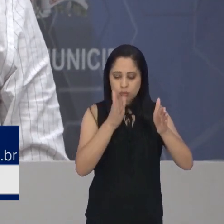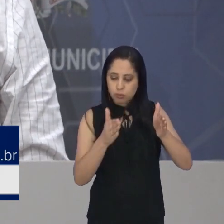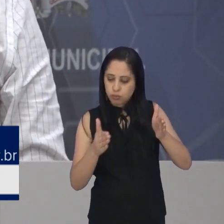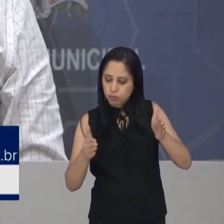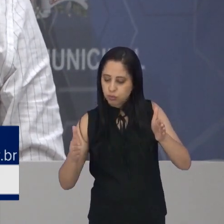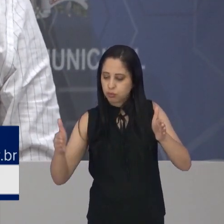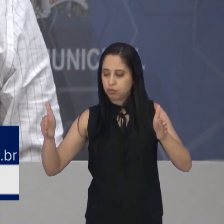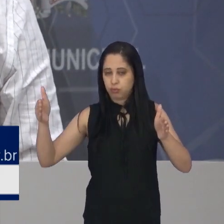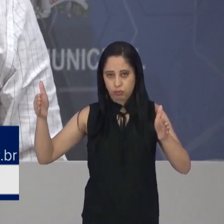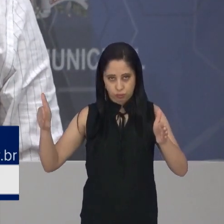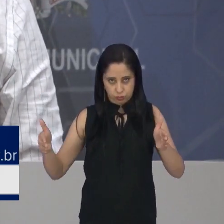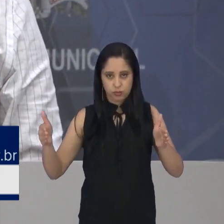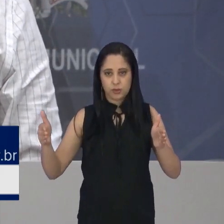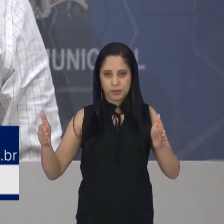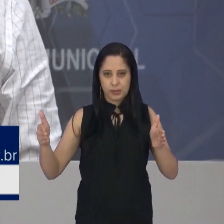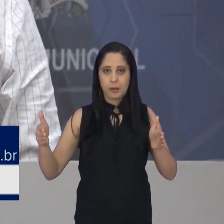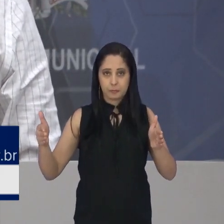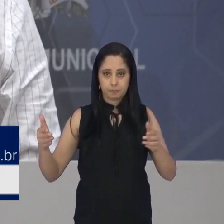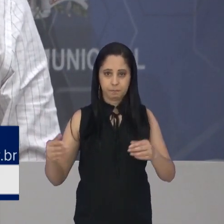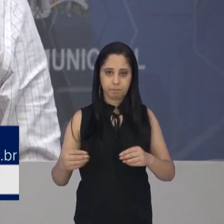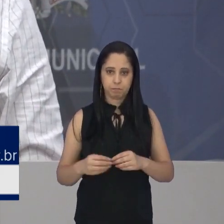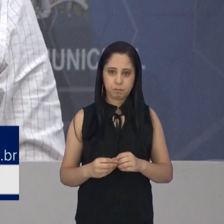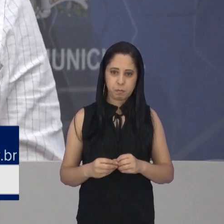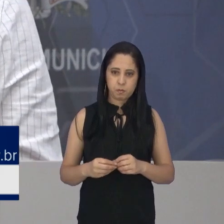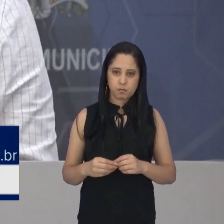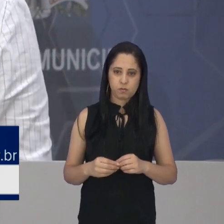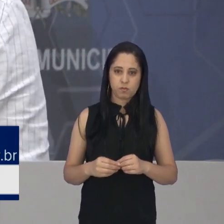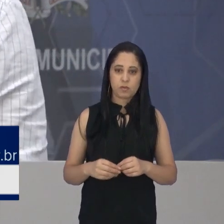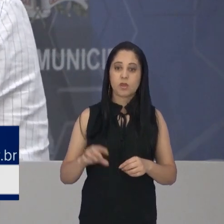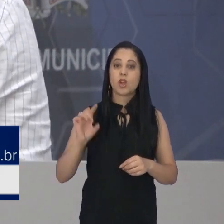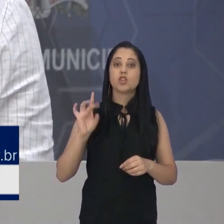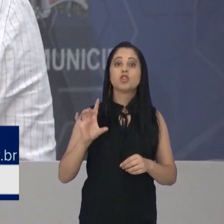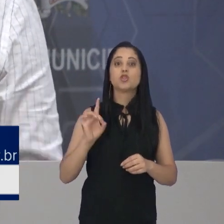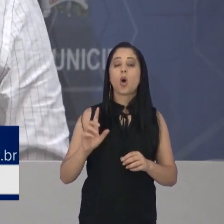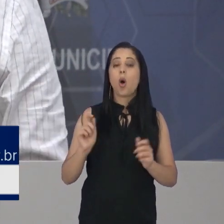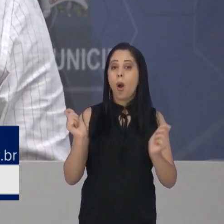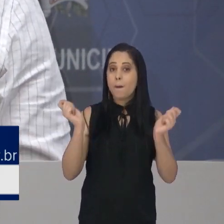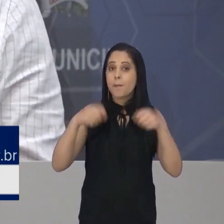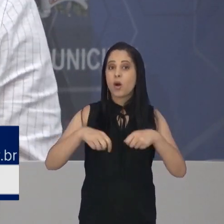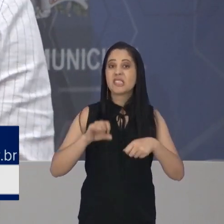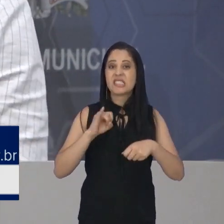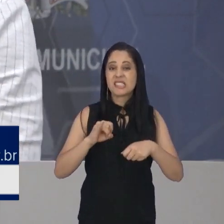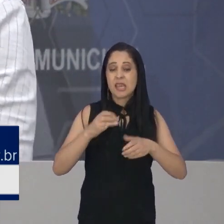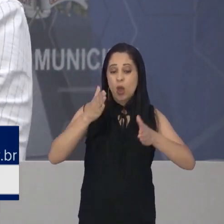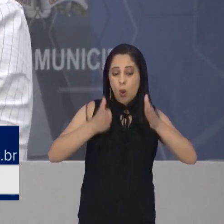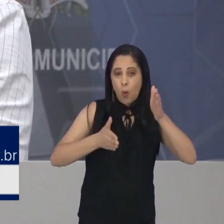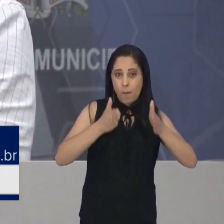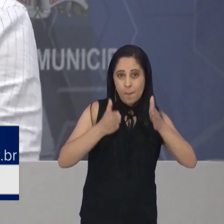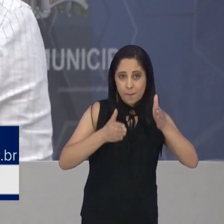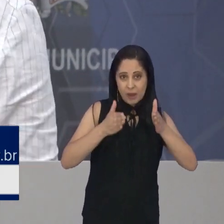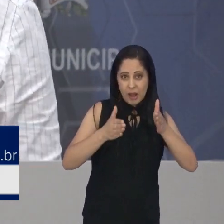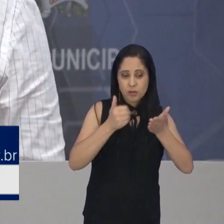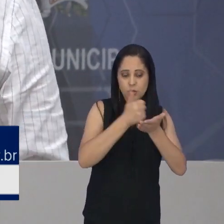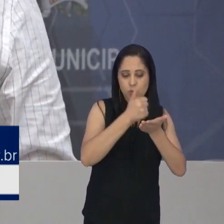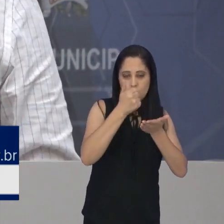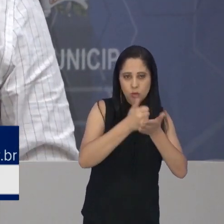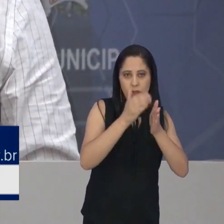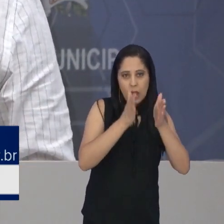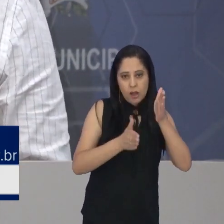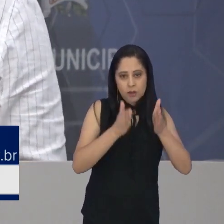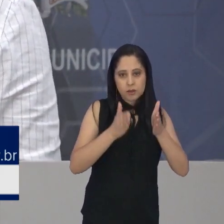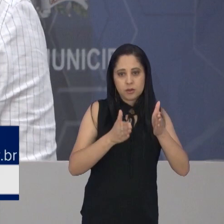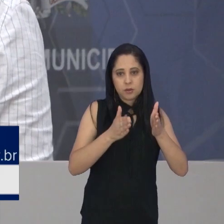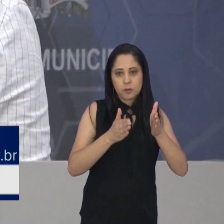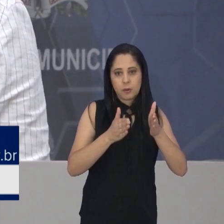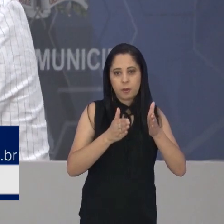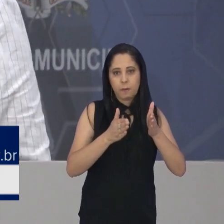convalidação dos atos decorrentes das prorrogações já realizadas somente será possível se o prazo de vigência dos respectivos instrumentos não tiver